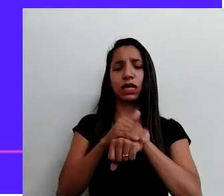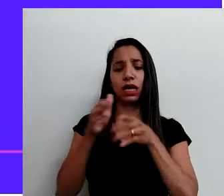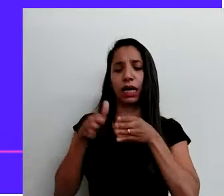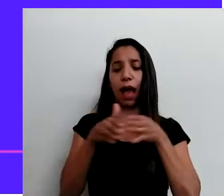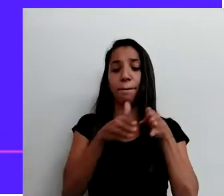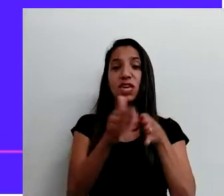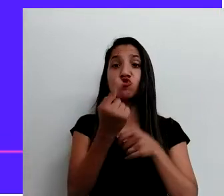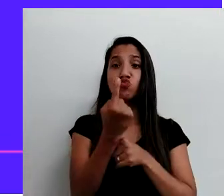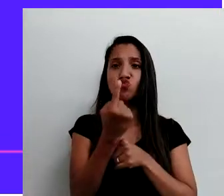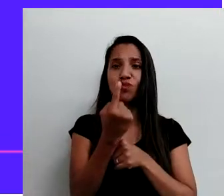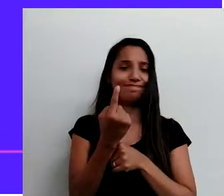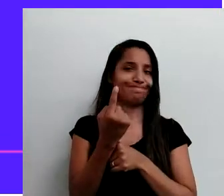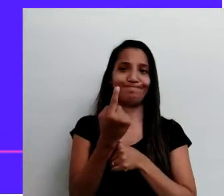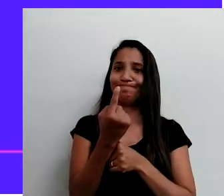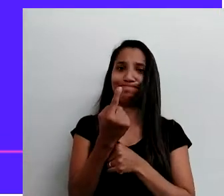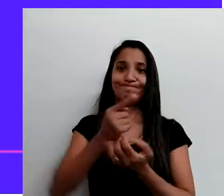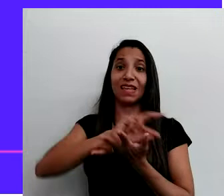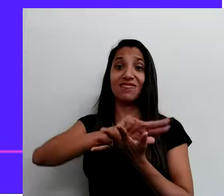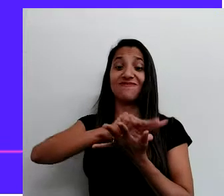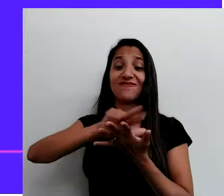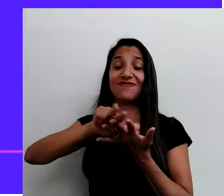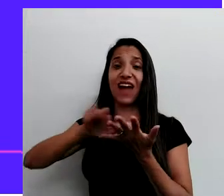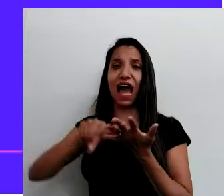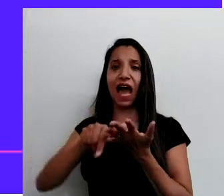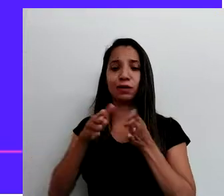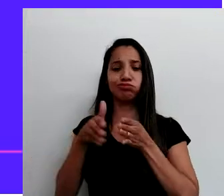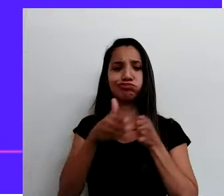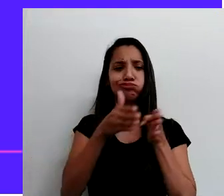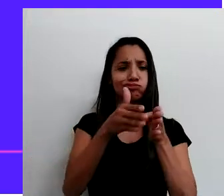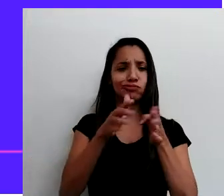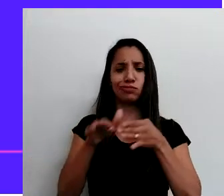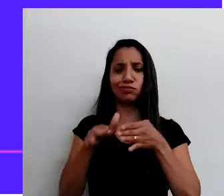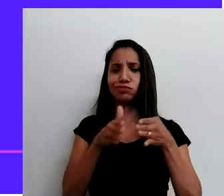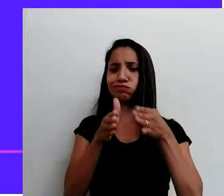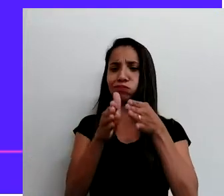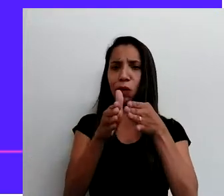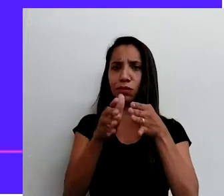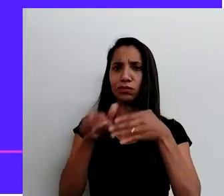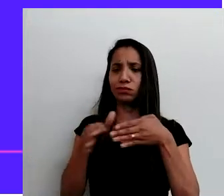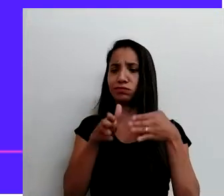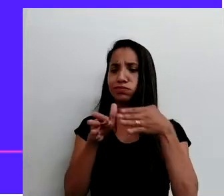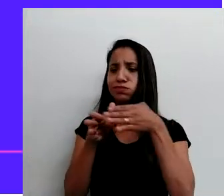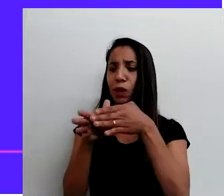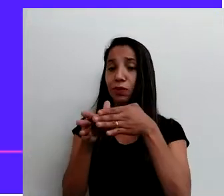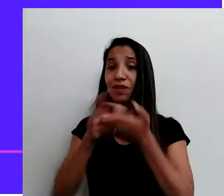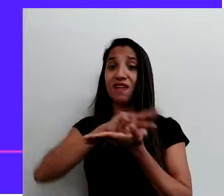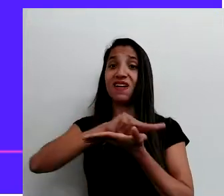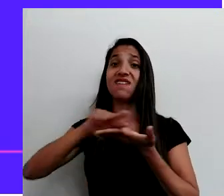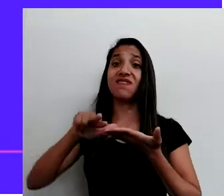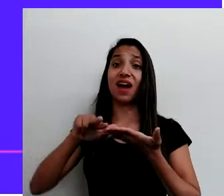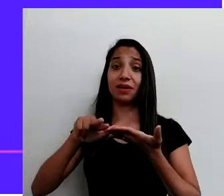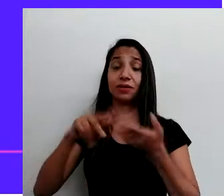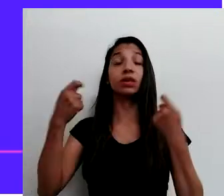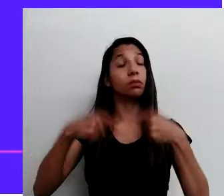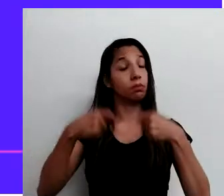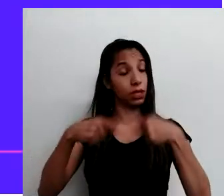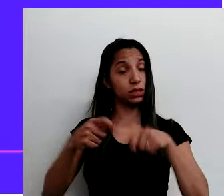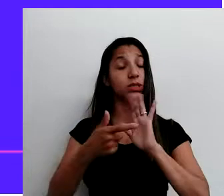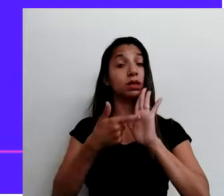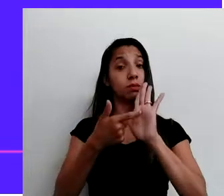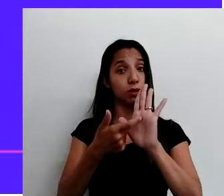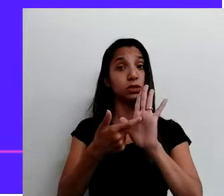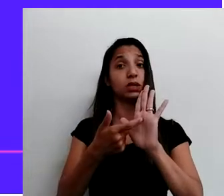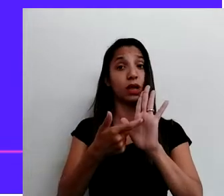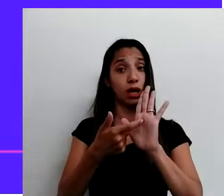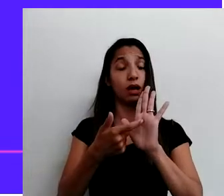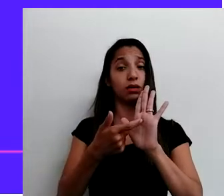interseções, vários fatores que atuam, né, e que precisam ser exibidos nesse ambiente de